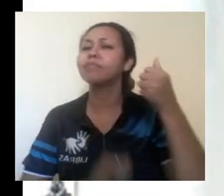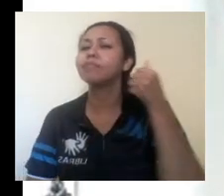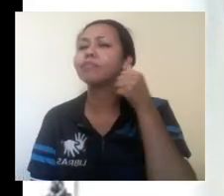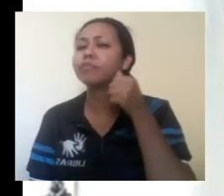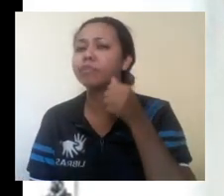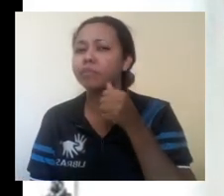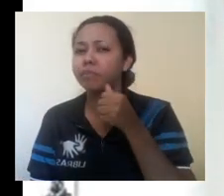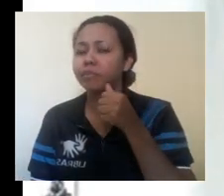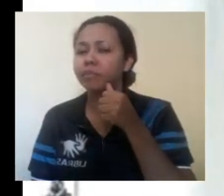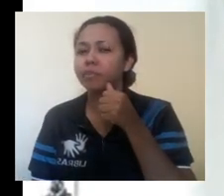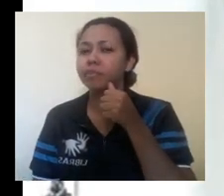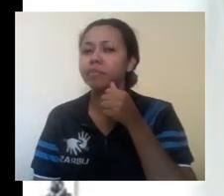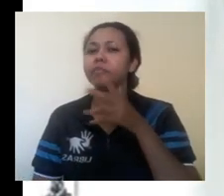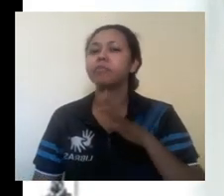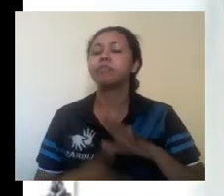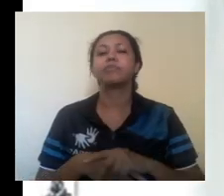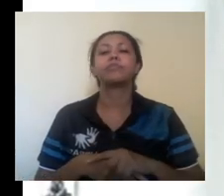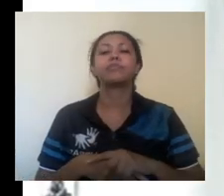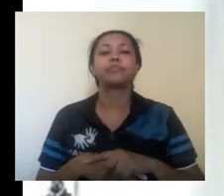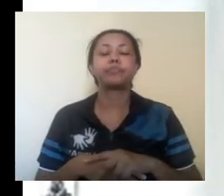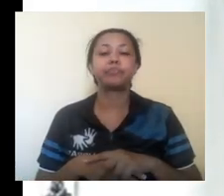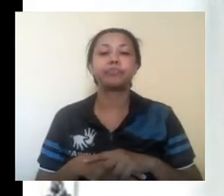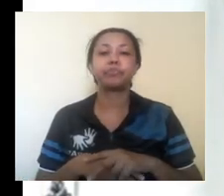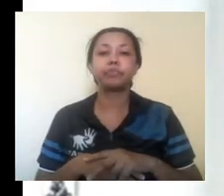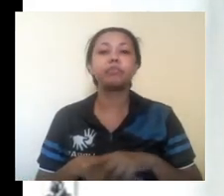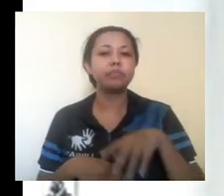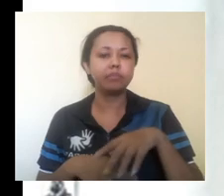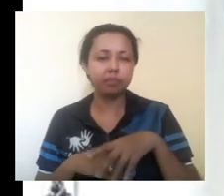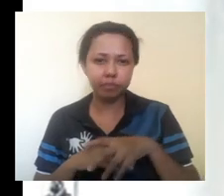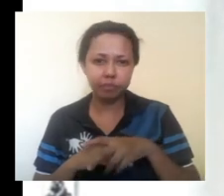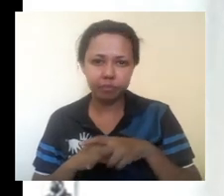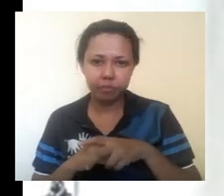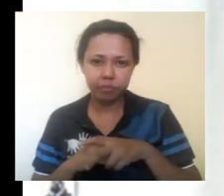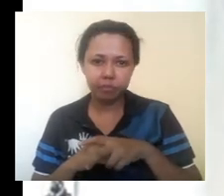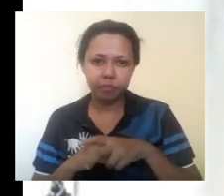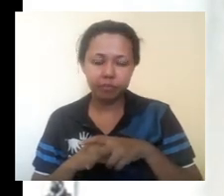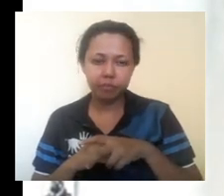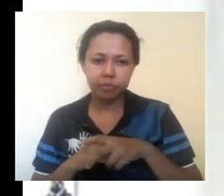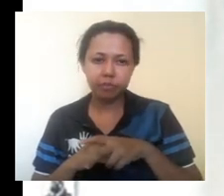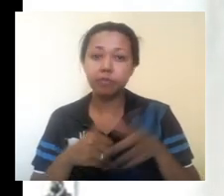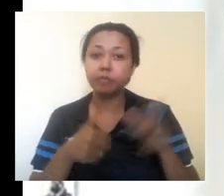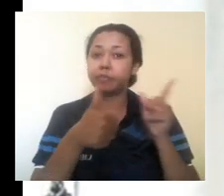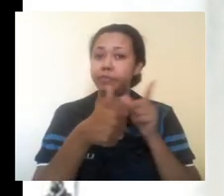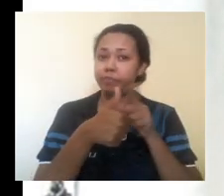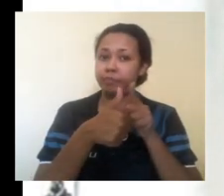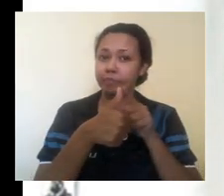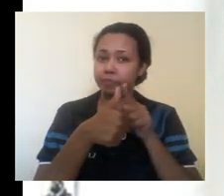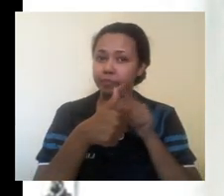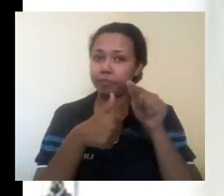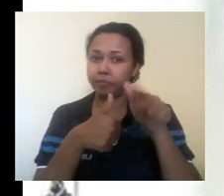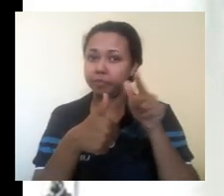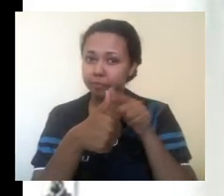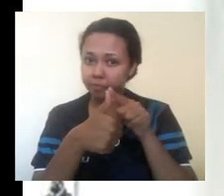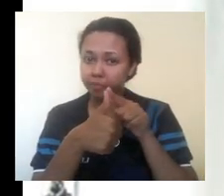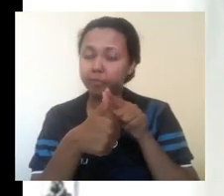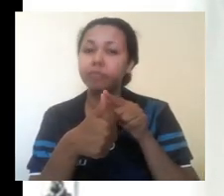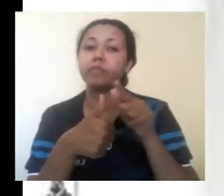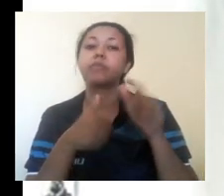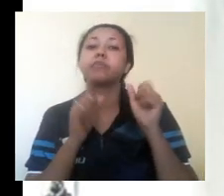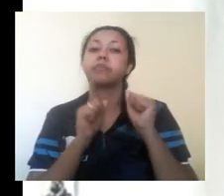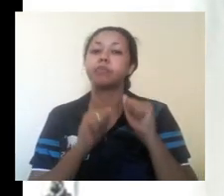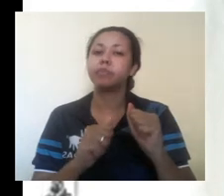mais recorrentes e eu sei que você vai se encaixar em alguma delas. Então, você pode ser jovem, você pode ser